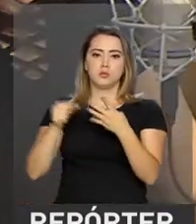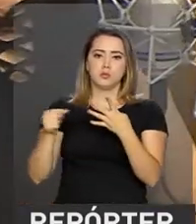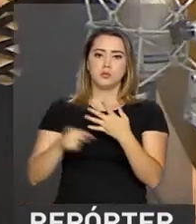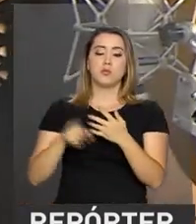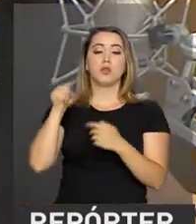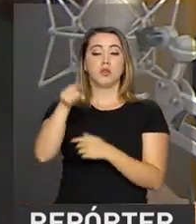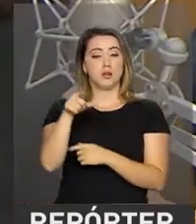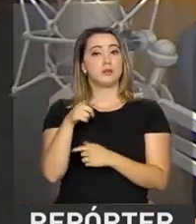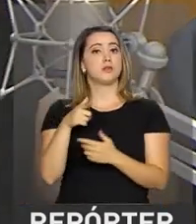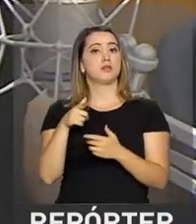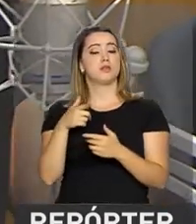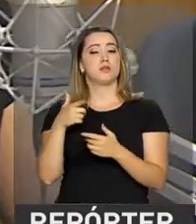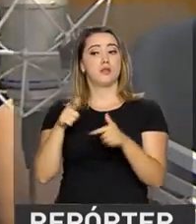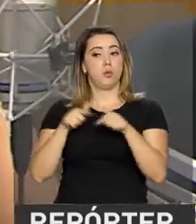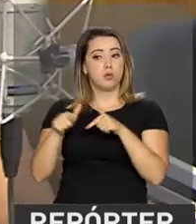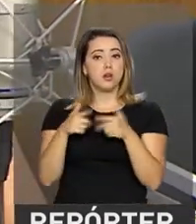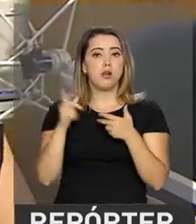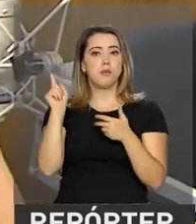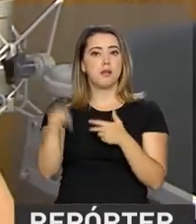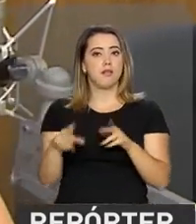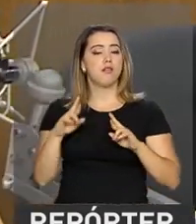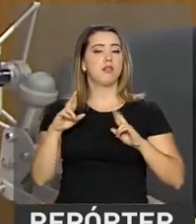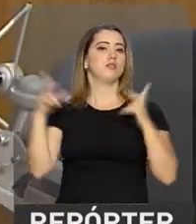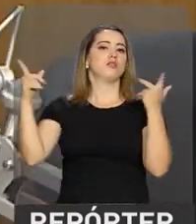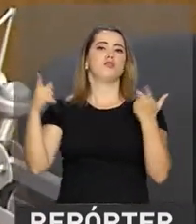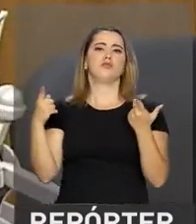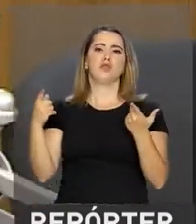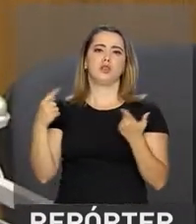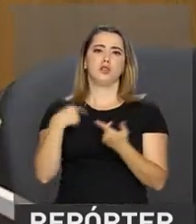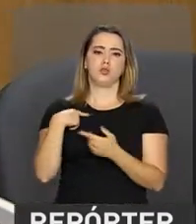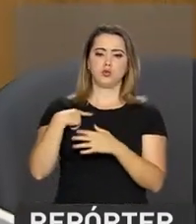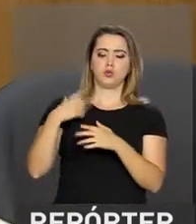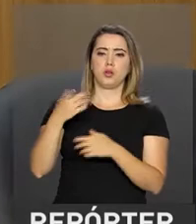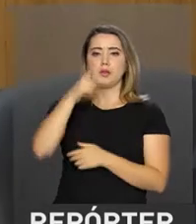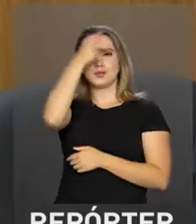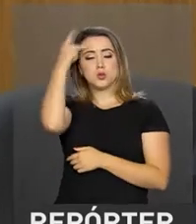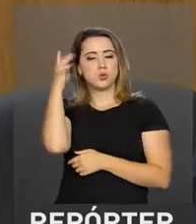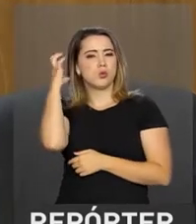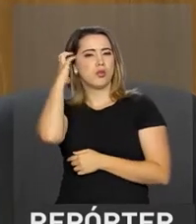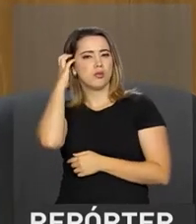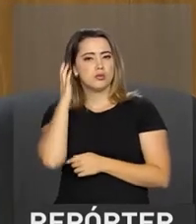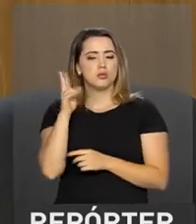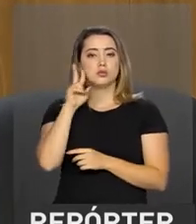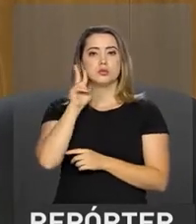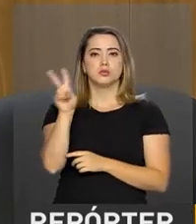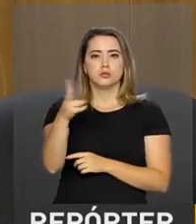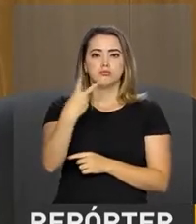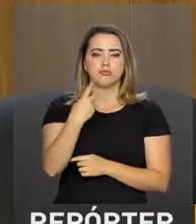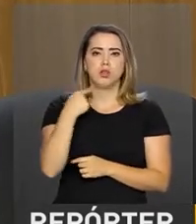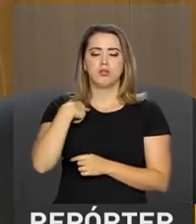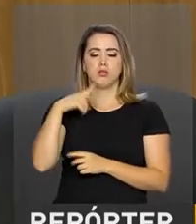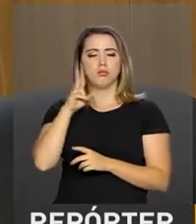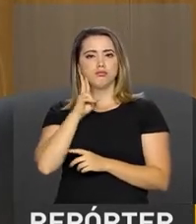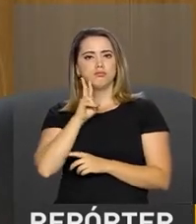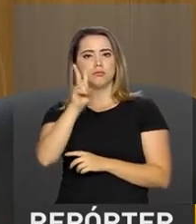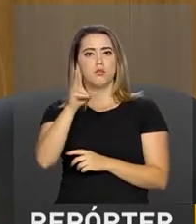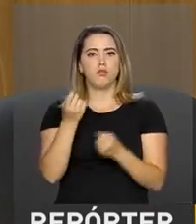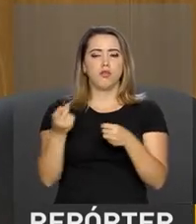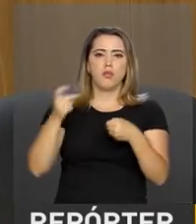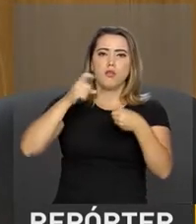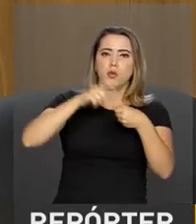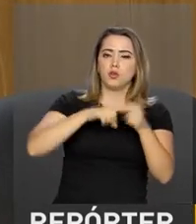que a sua atitude faz a diferença no trânsito então nossos ouvintes que estão escutando que estão retornando para casa que estão